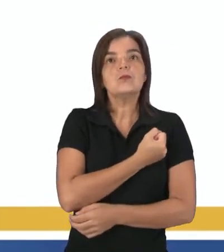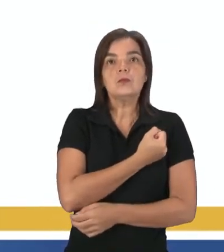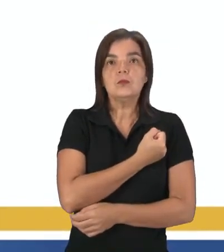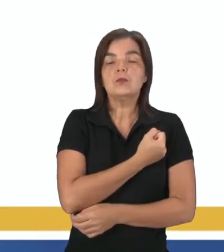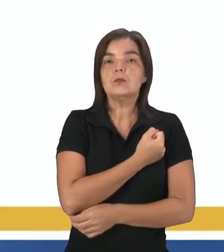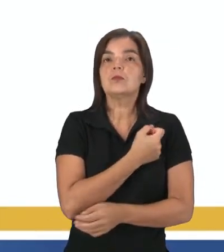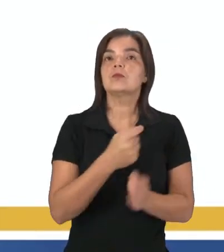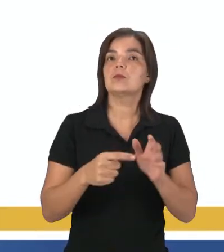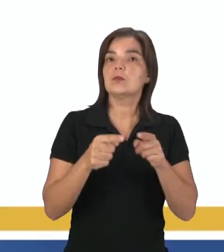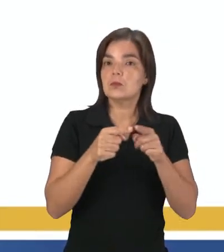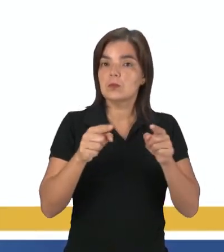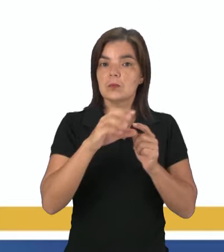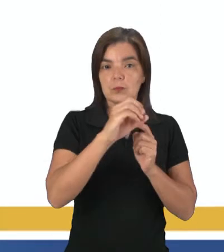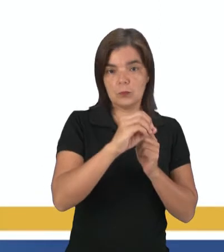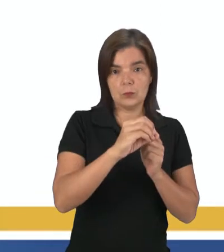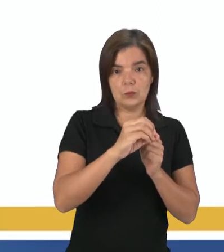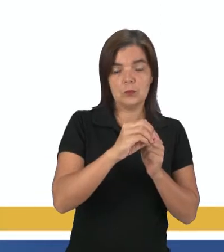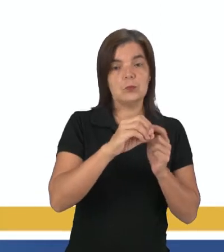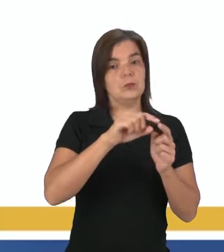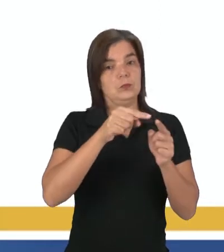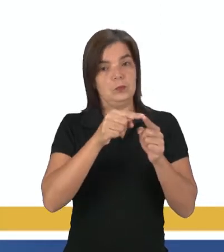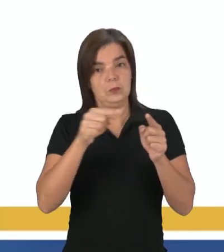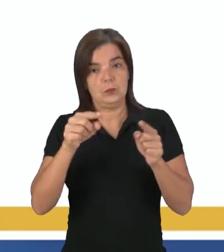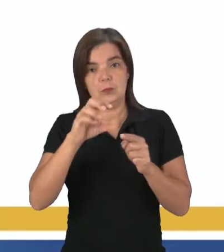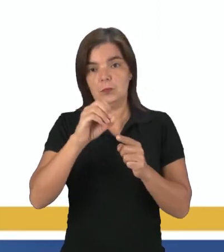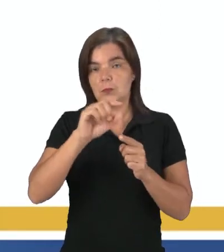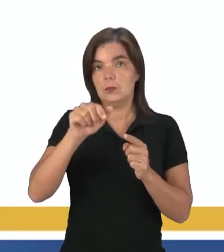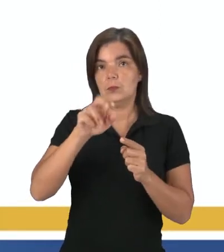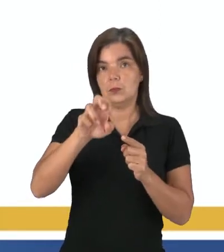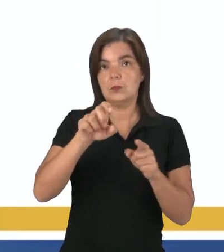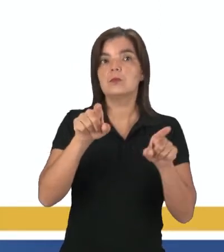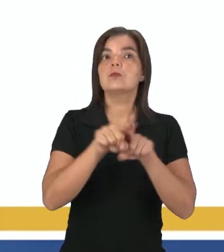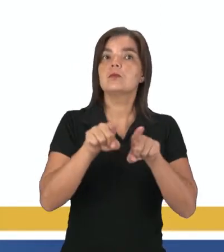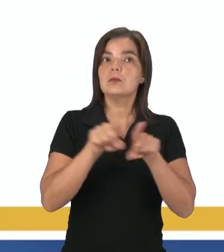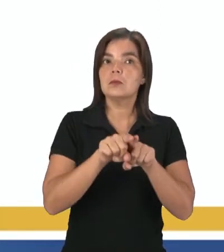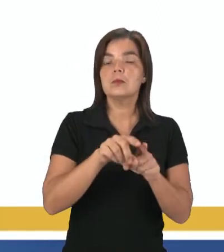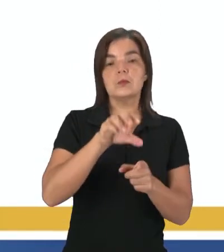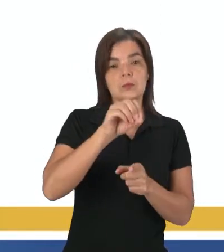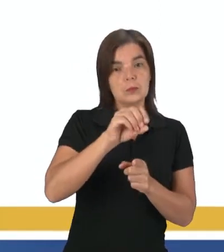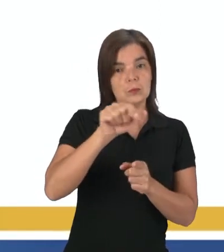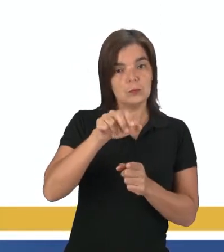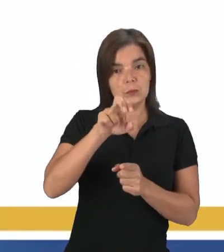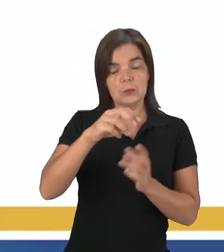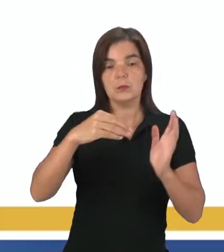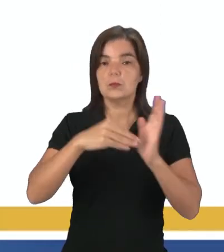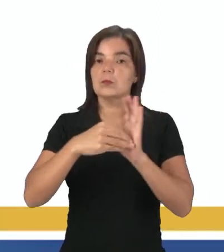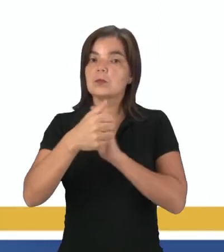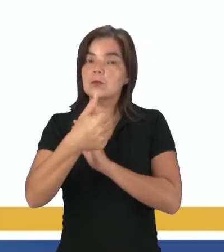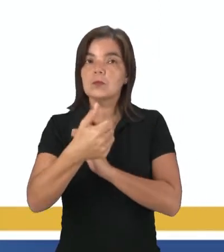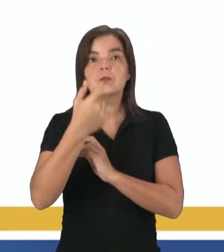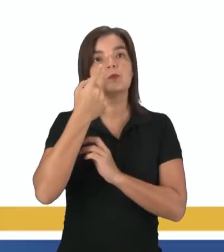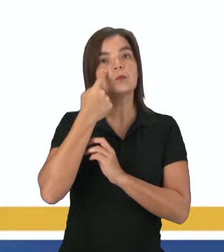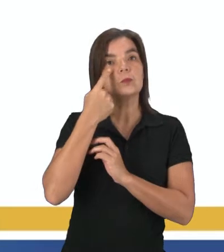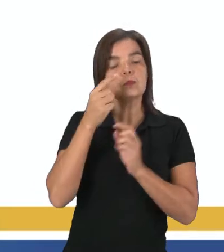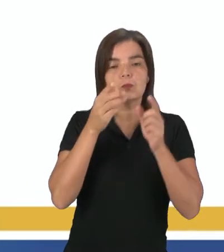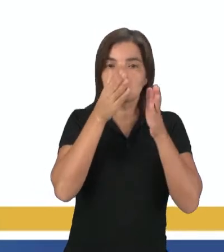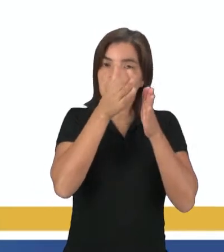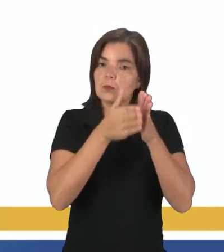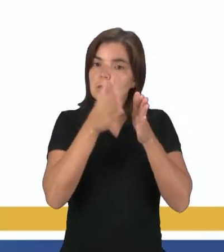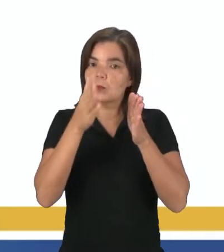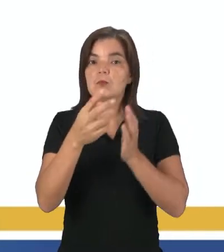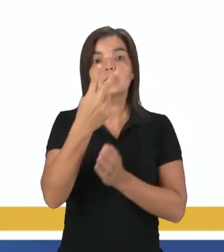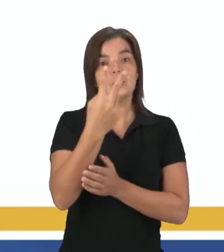decimais. Por exemplo, o espaço entre 0 e 0,5 e o espaço entre 0,5 e 1. Vamos dividir esse espaço por